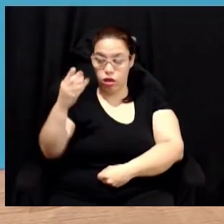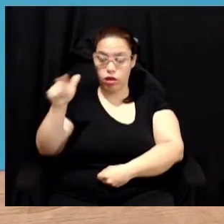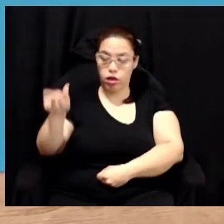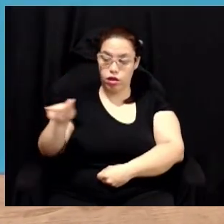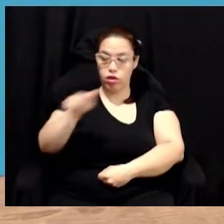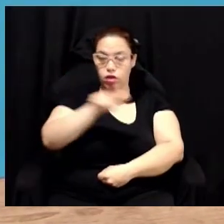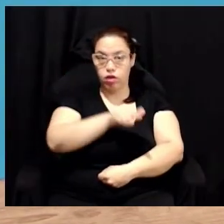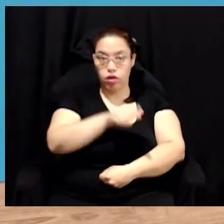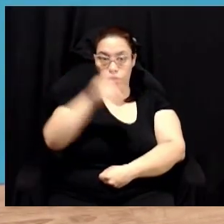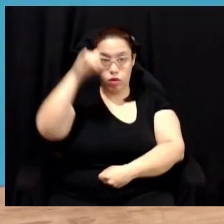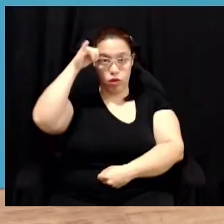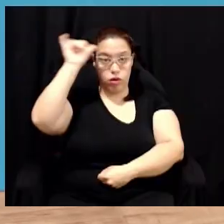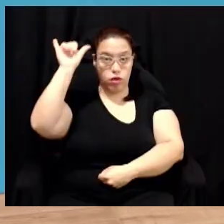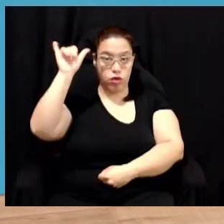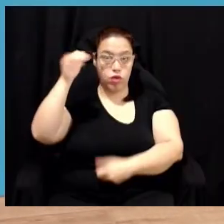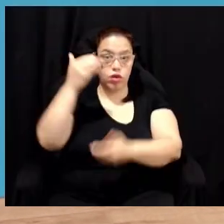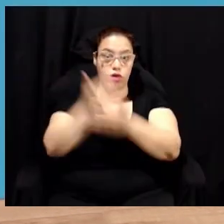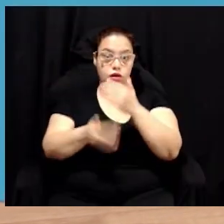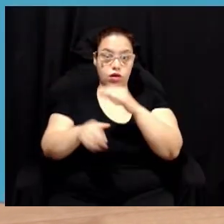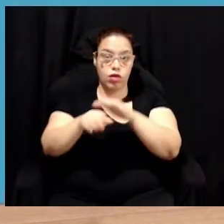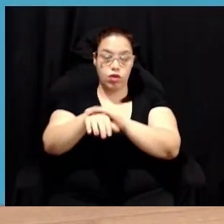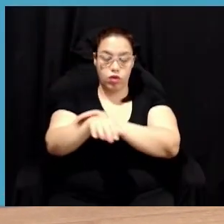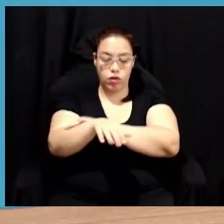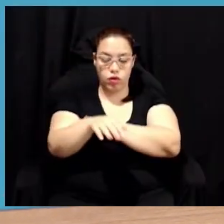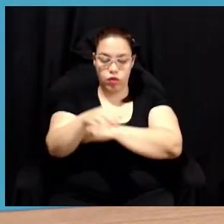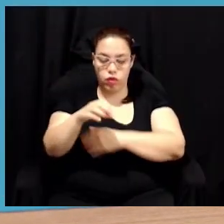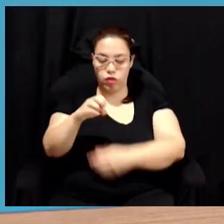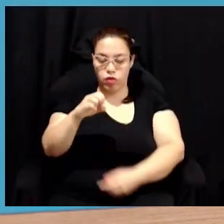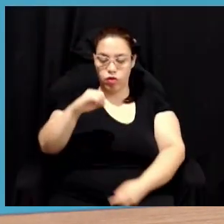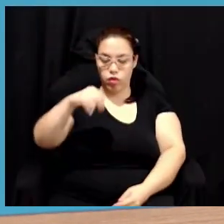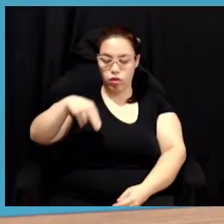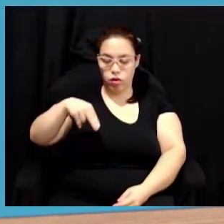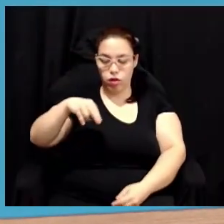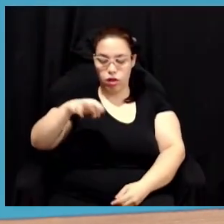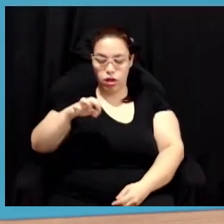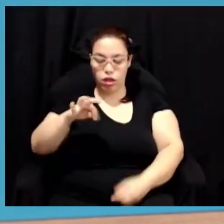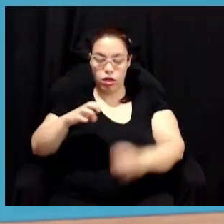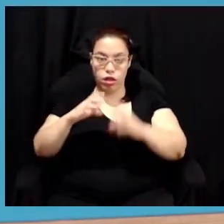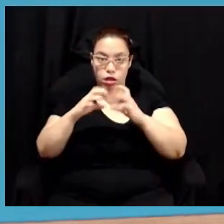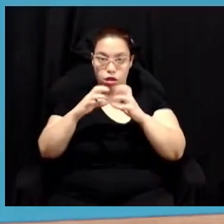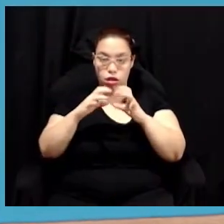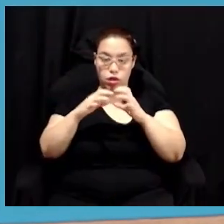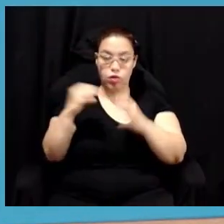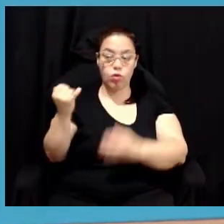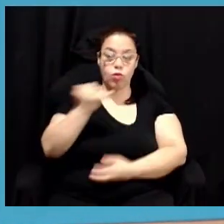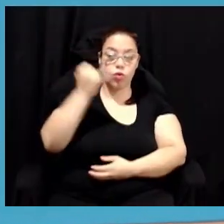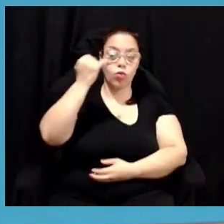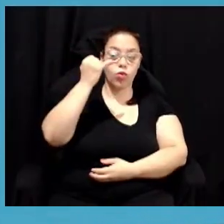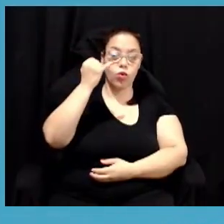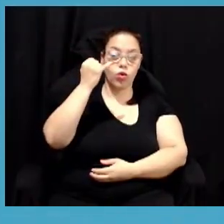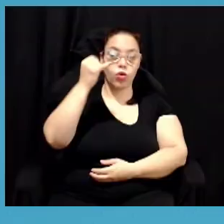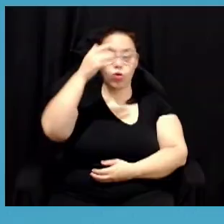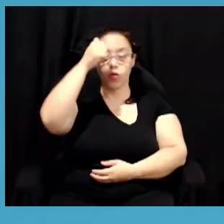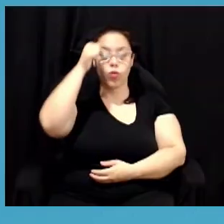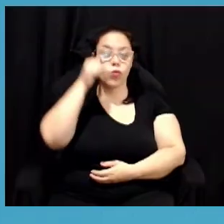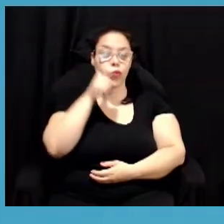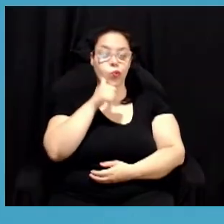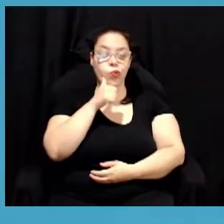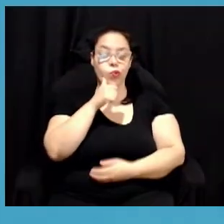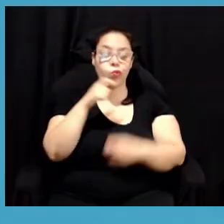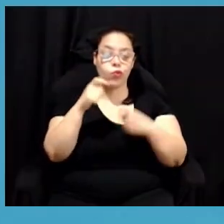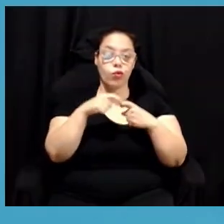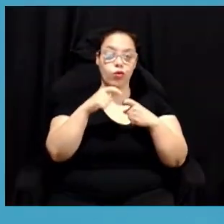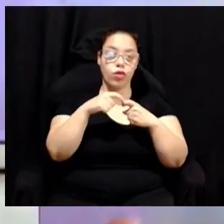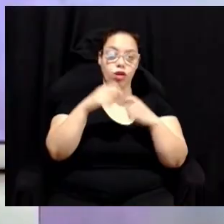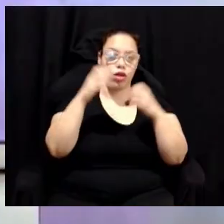ele previne a perda de massa cinzenta pelo nosso cérebro, porque aqui tem uma informação muito importante. Muitas mulheres falam assim, doutora, eu